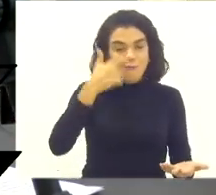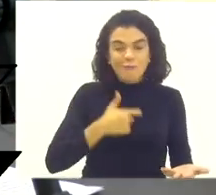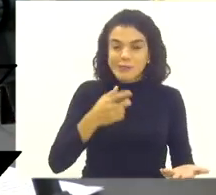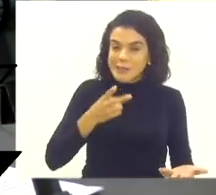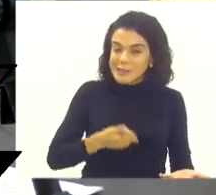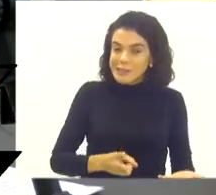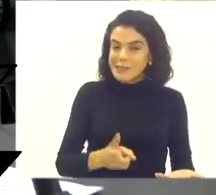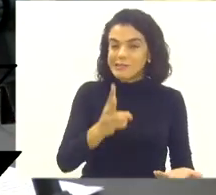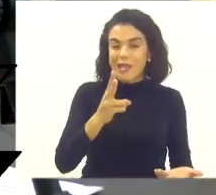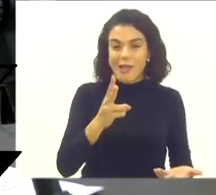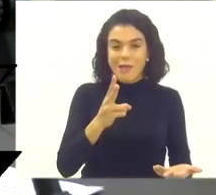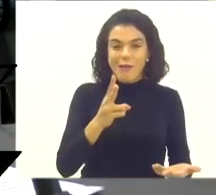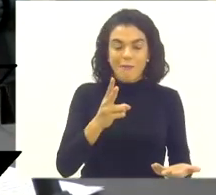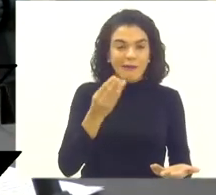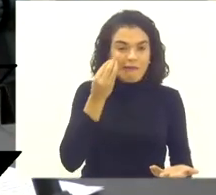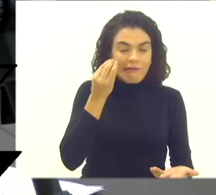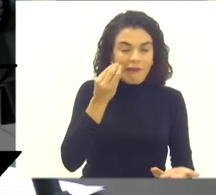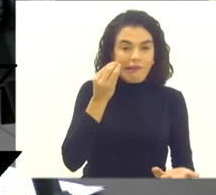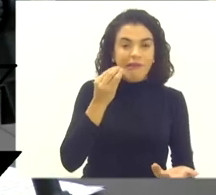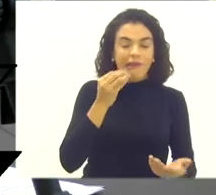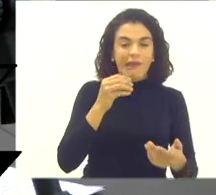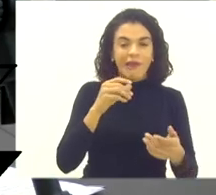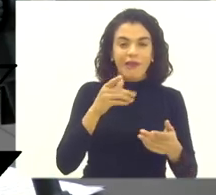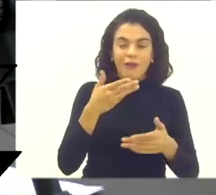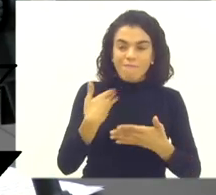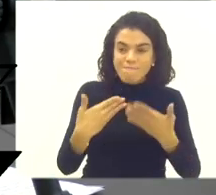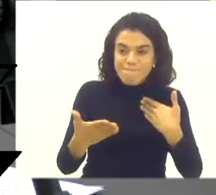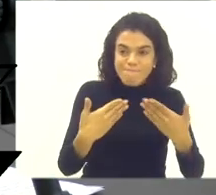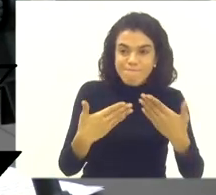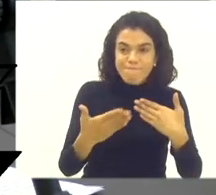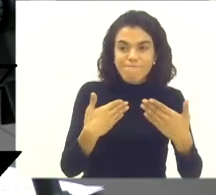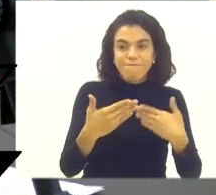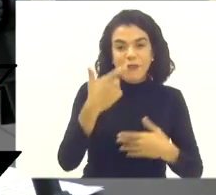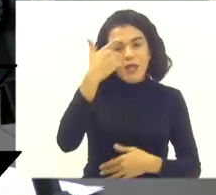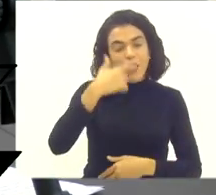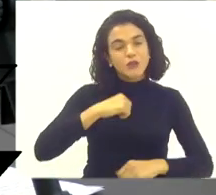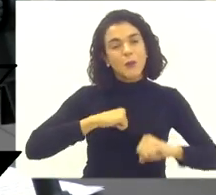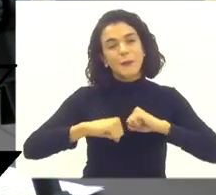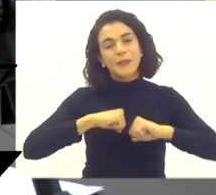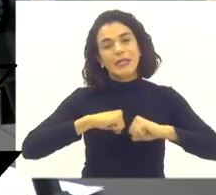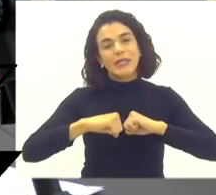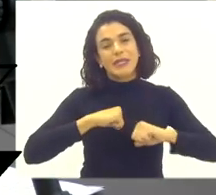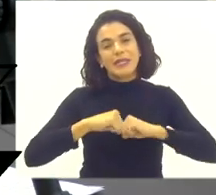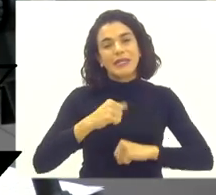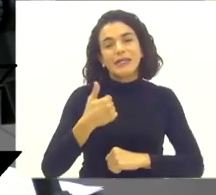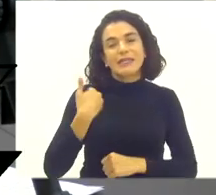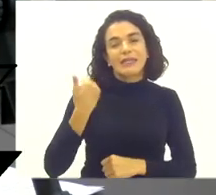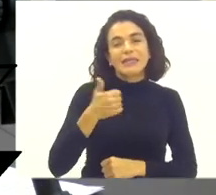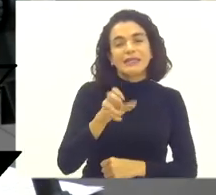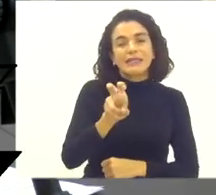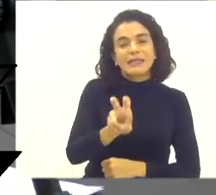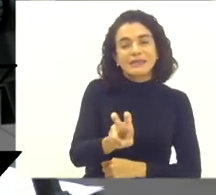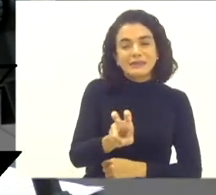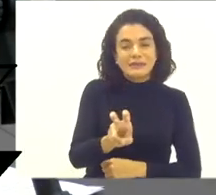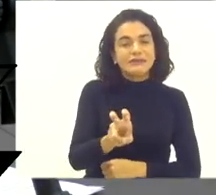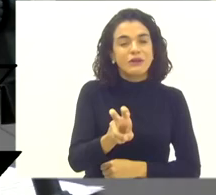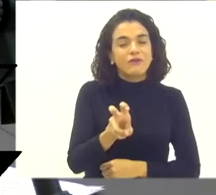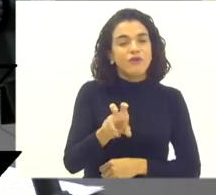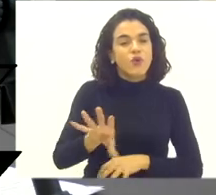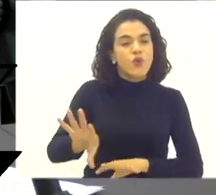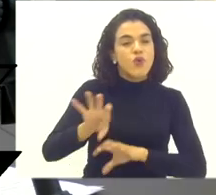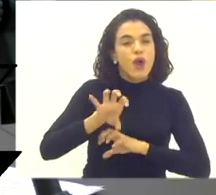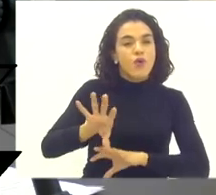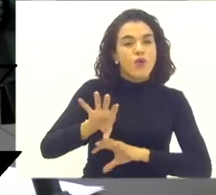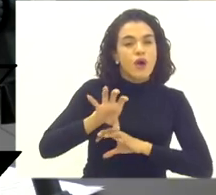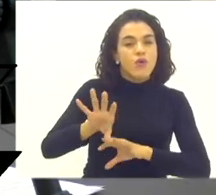tentei sistematizar porque a gente vive isso desde o início né Eu sou militante desde os meus 15 anos e isso eu fui ganhando